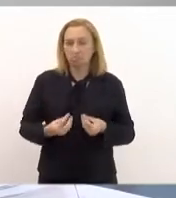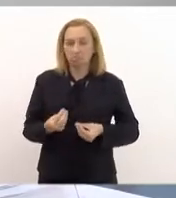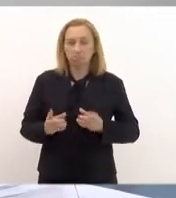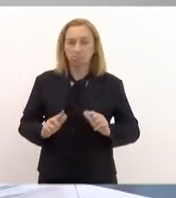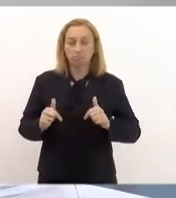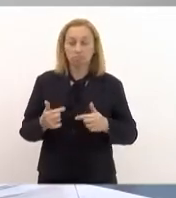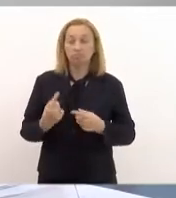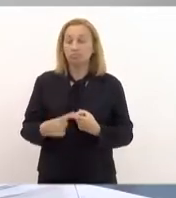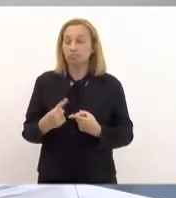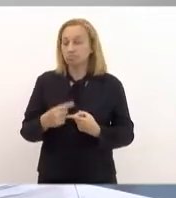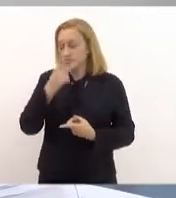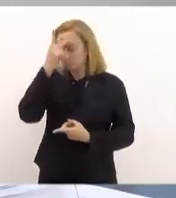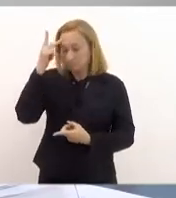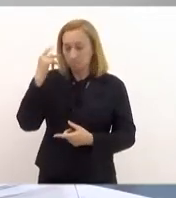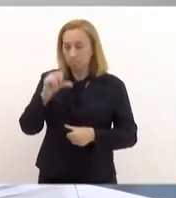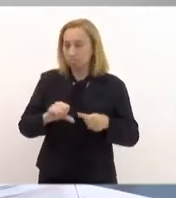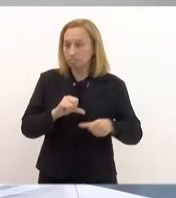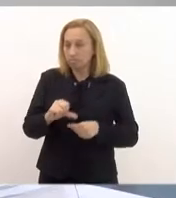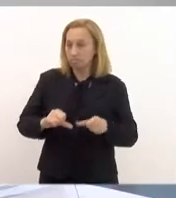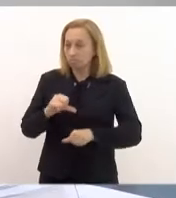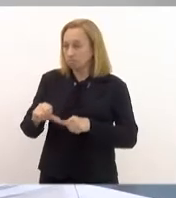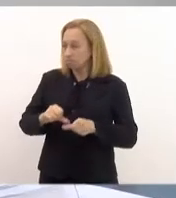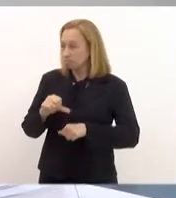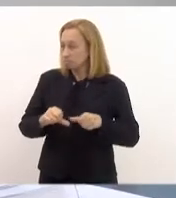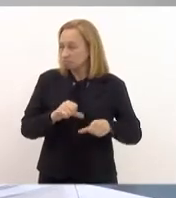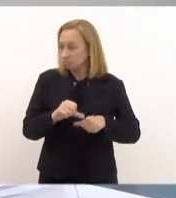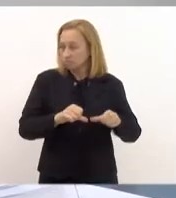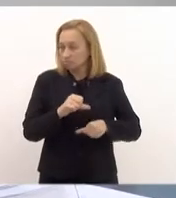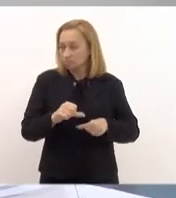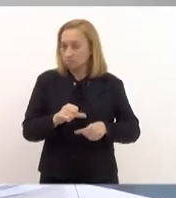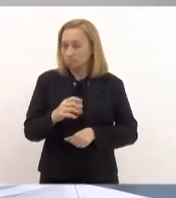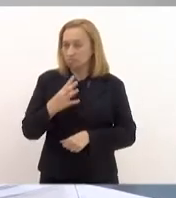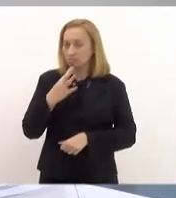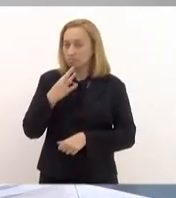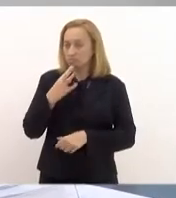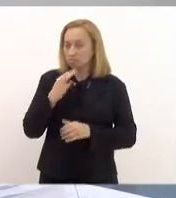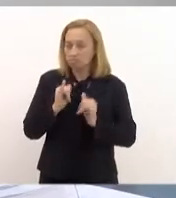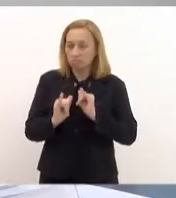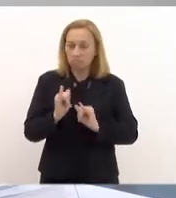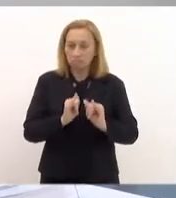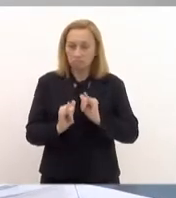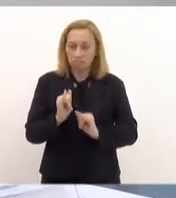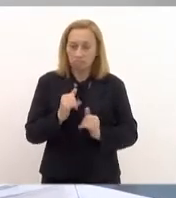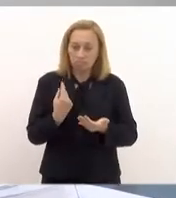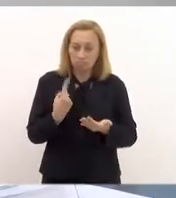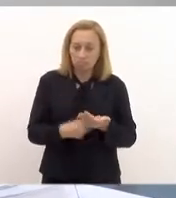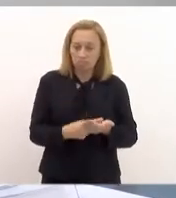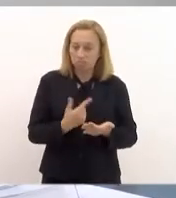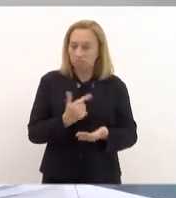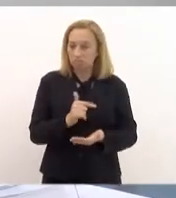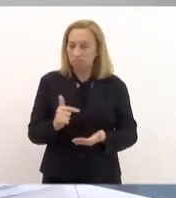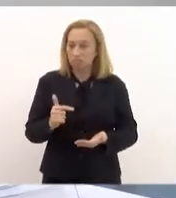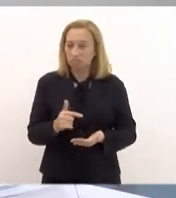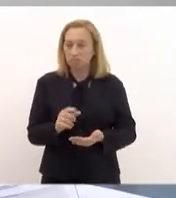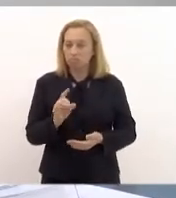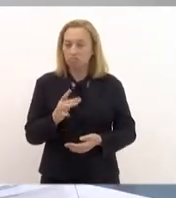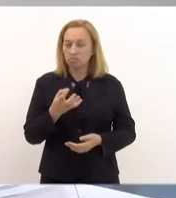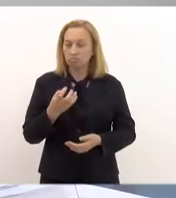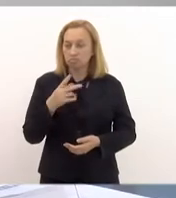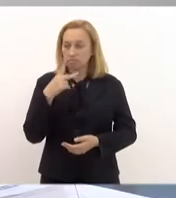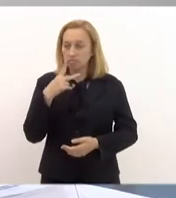porque essas pessoas mudam e não se passa o conhecimento, o compromisso, etc. Então, só queria